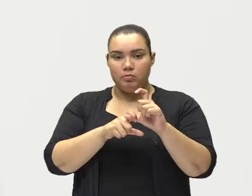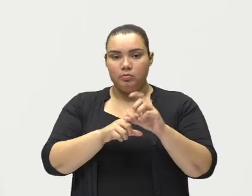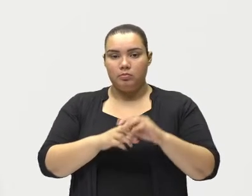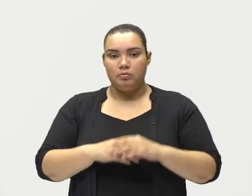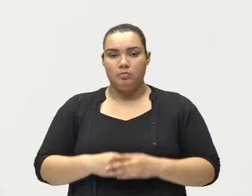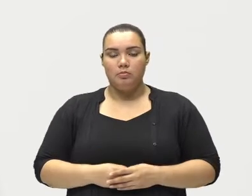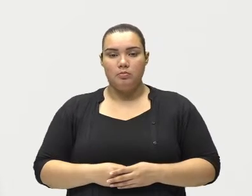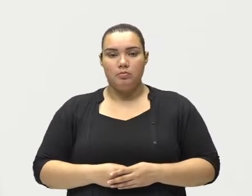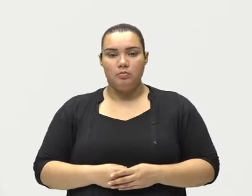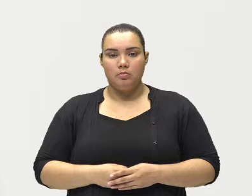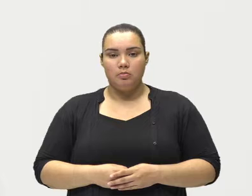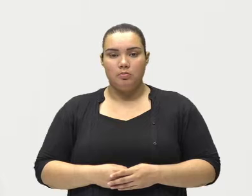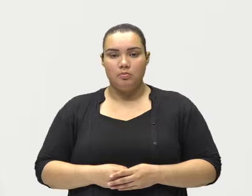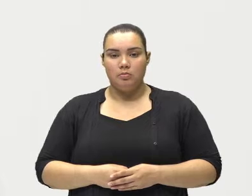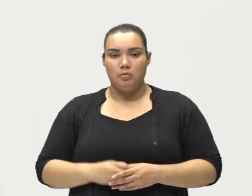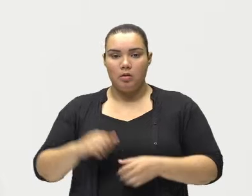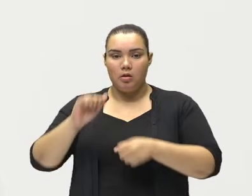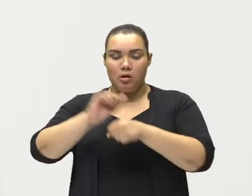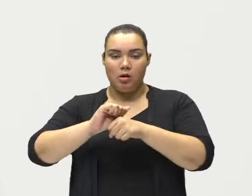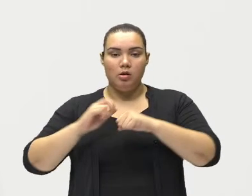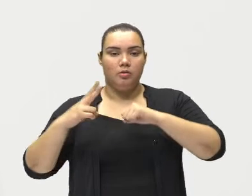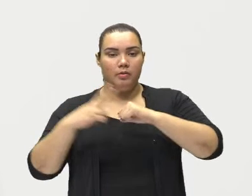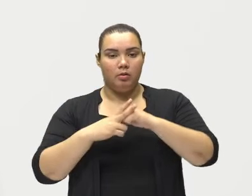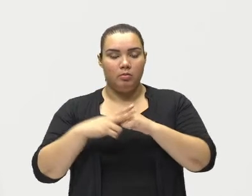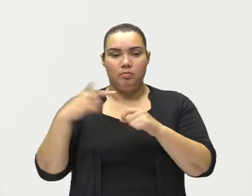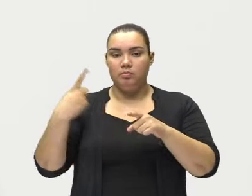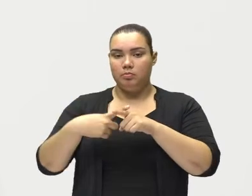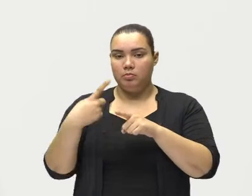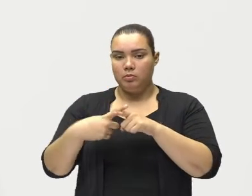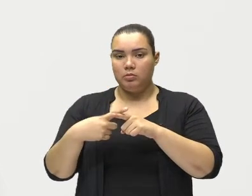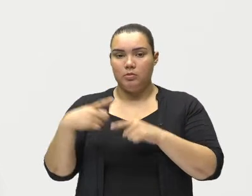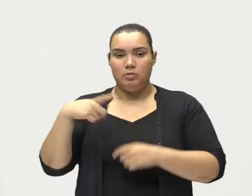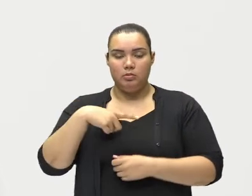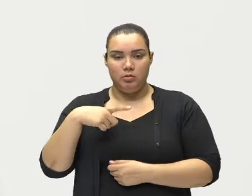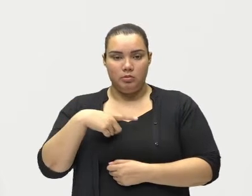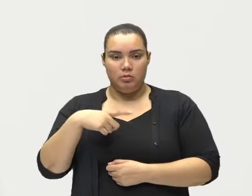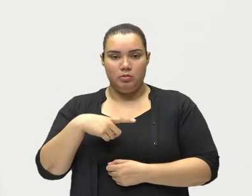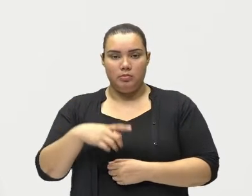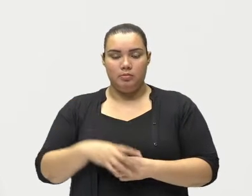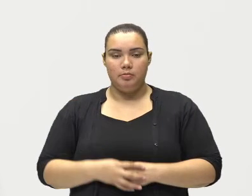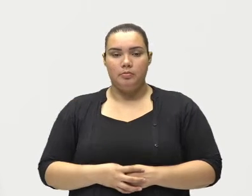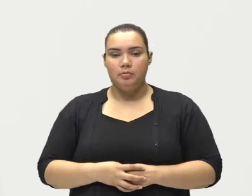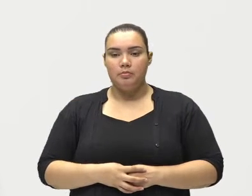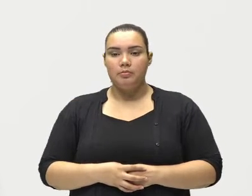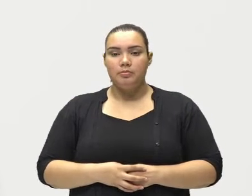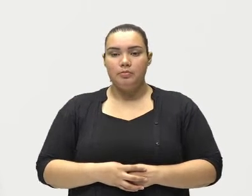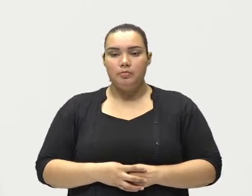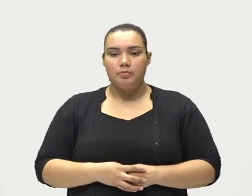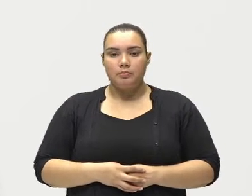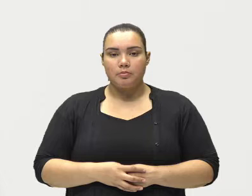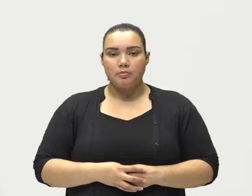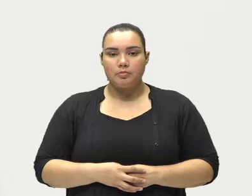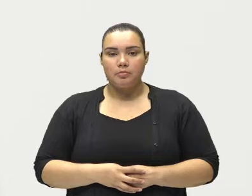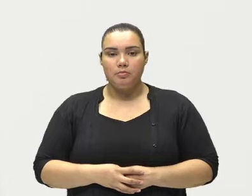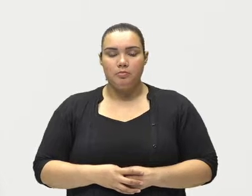Subordinada. Adverbial, por quê? Subordinada. Adverbial.